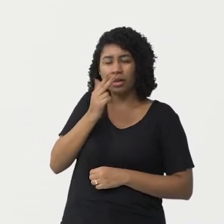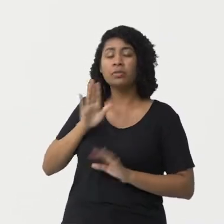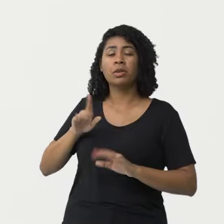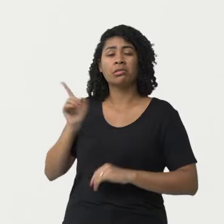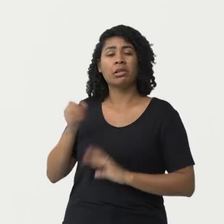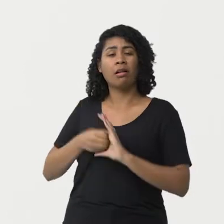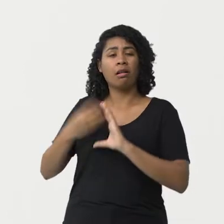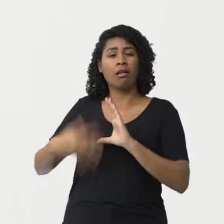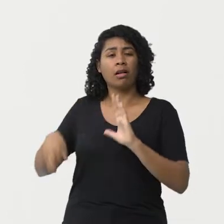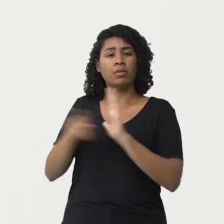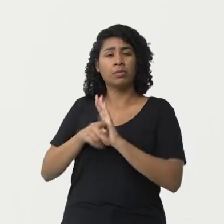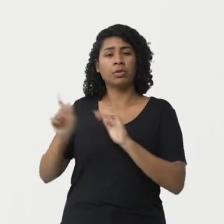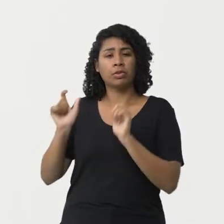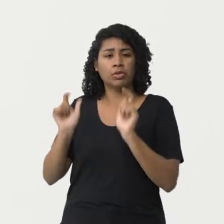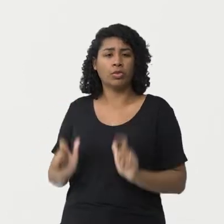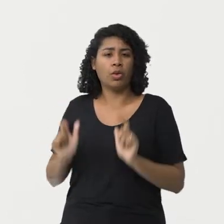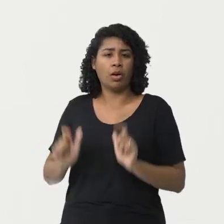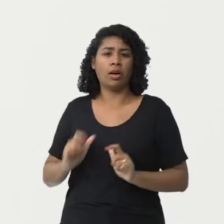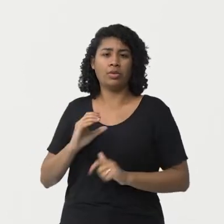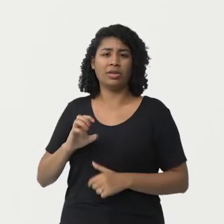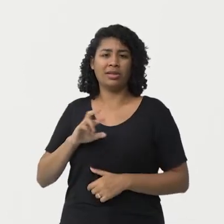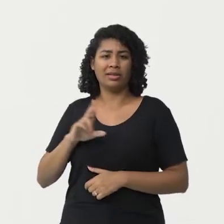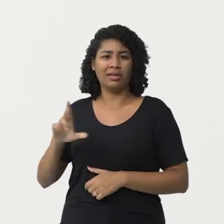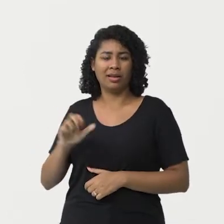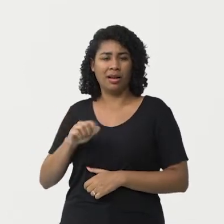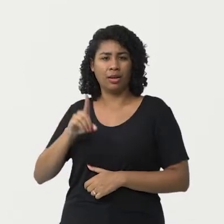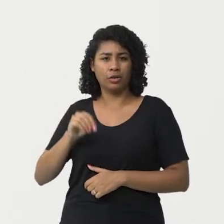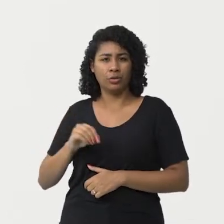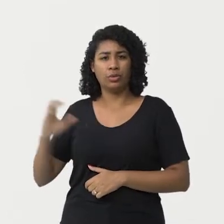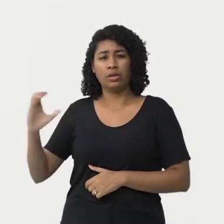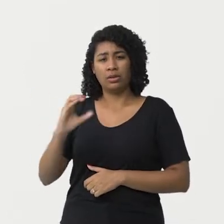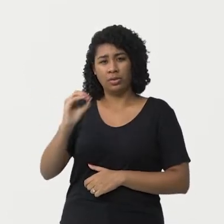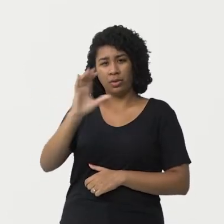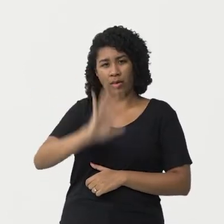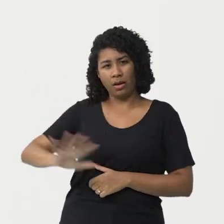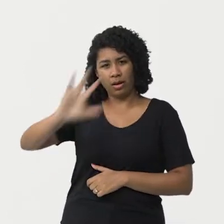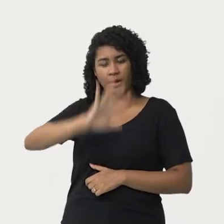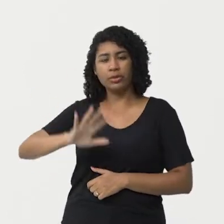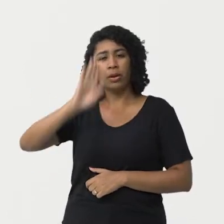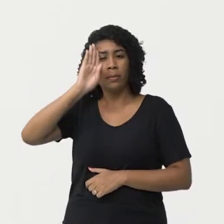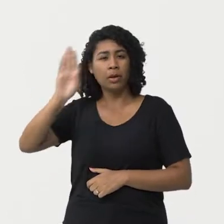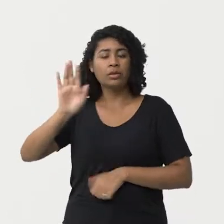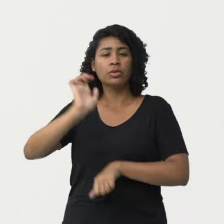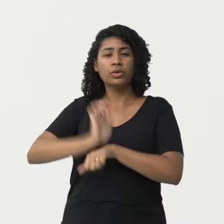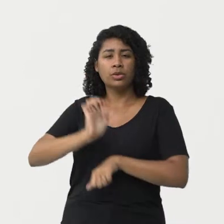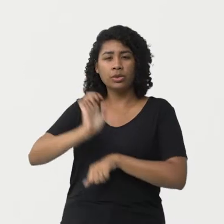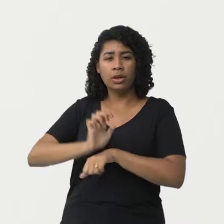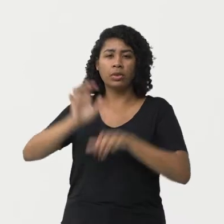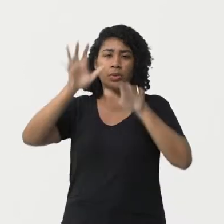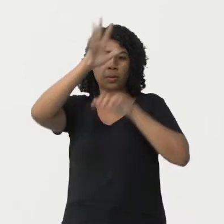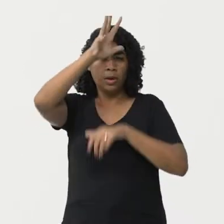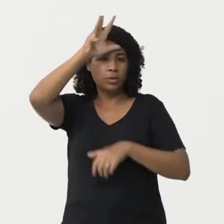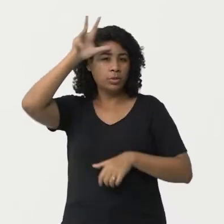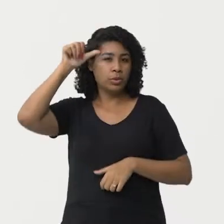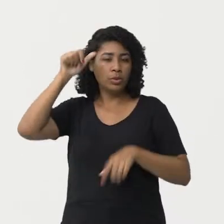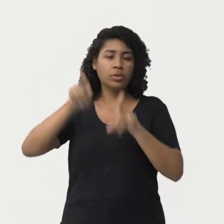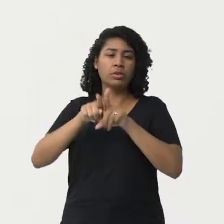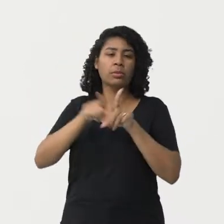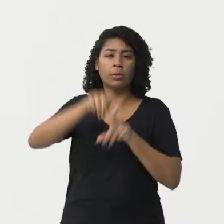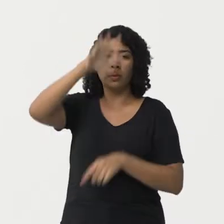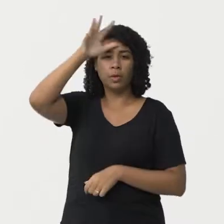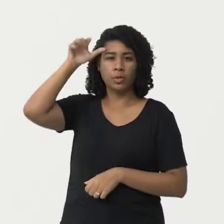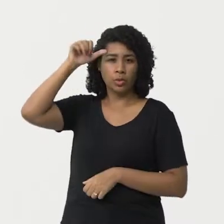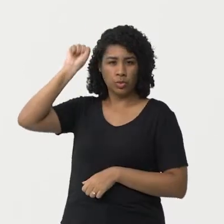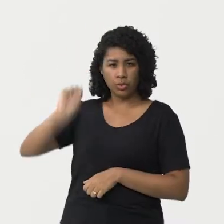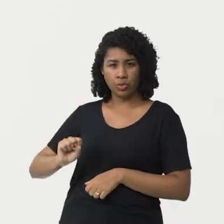do cerrado que acontece na região do centro-oeste, principalmente nos estados de Mato Grosso e Mato Grosso do